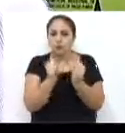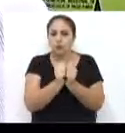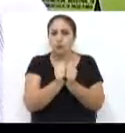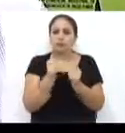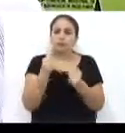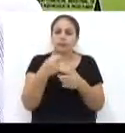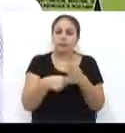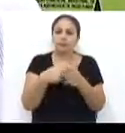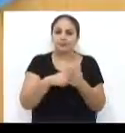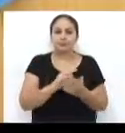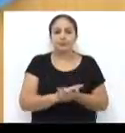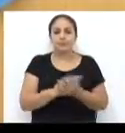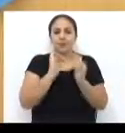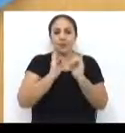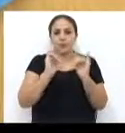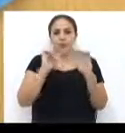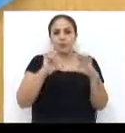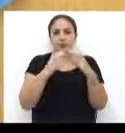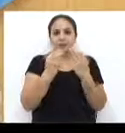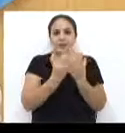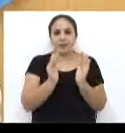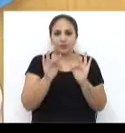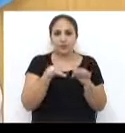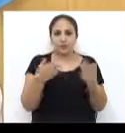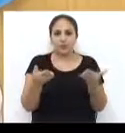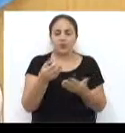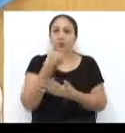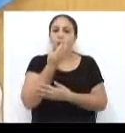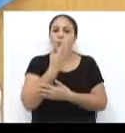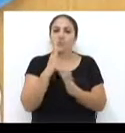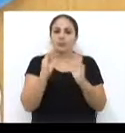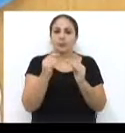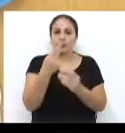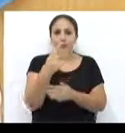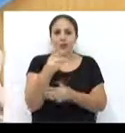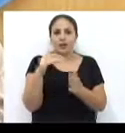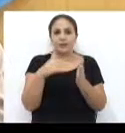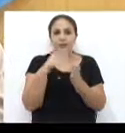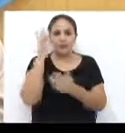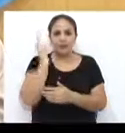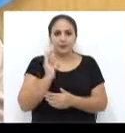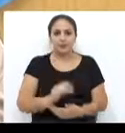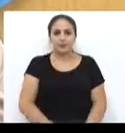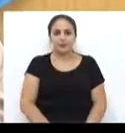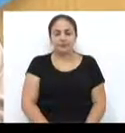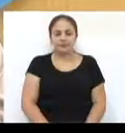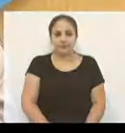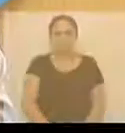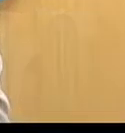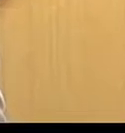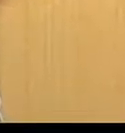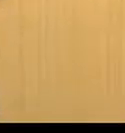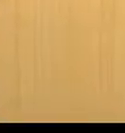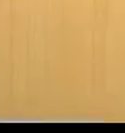unidos, continuemos caminhando. E o Jornal da Câmara termina aqui. Uma boa noite para você e até amanhã.